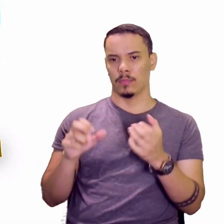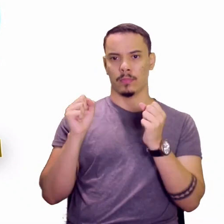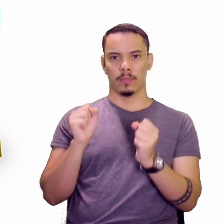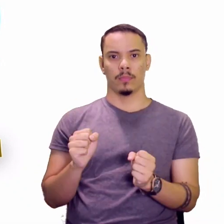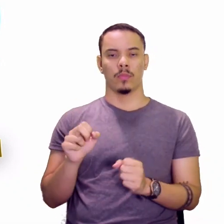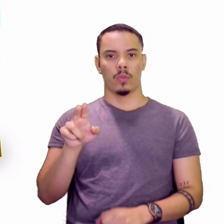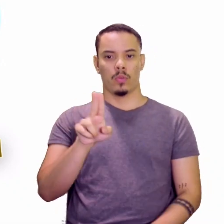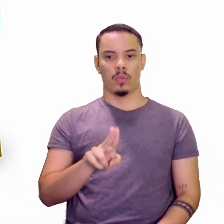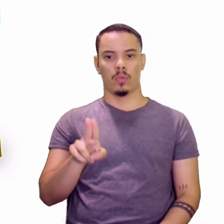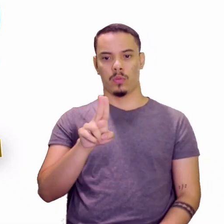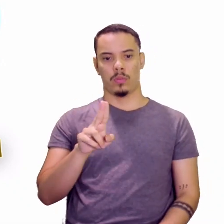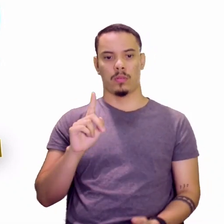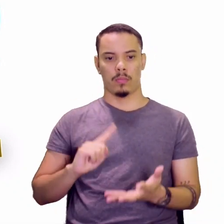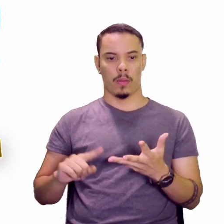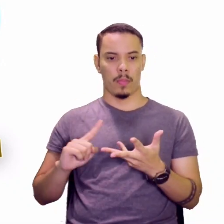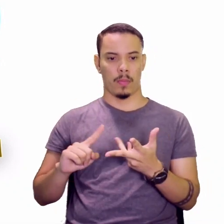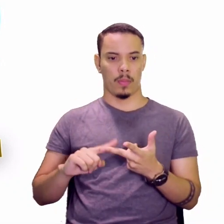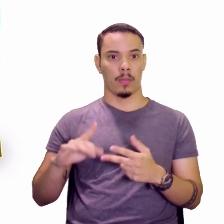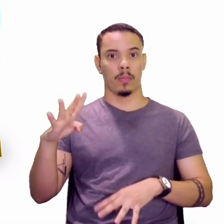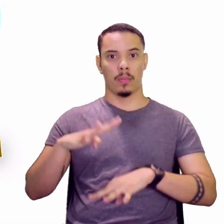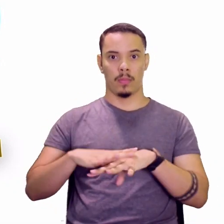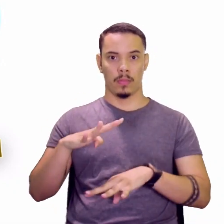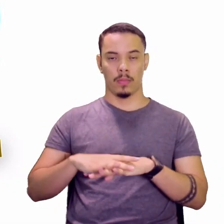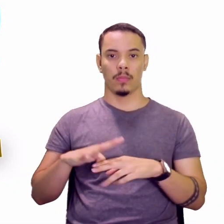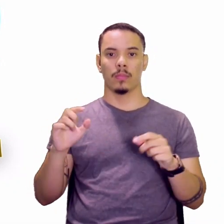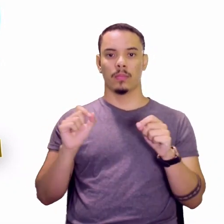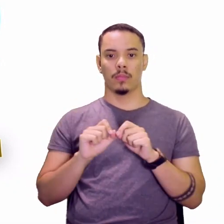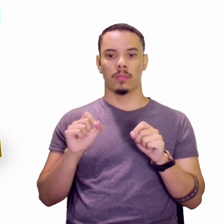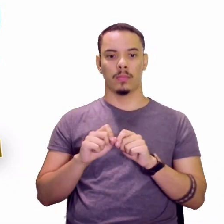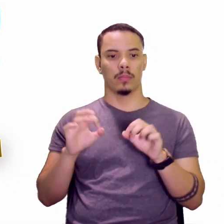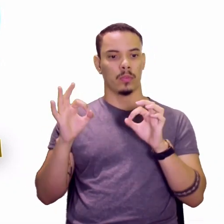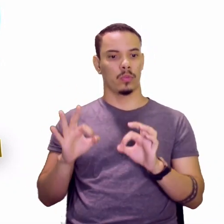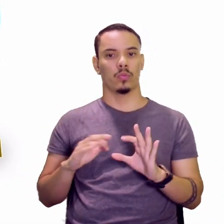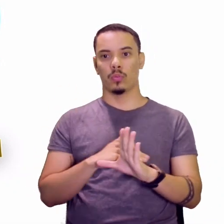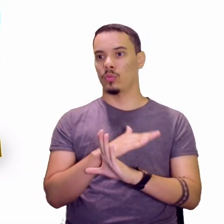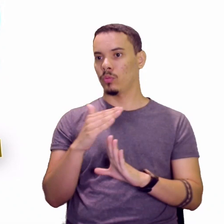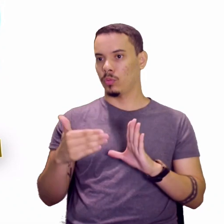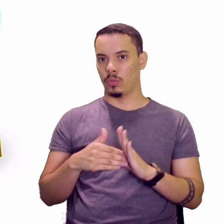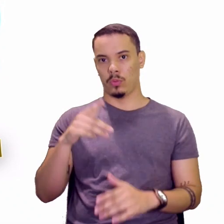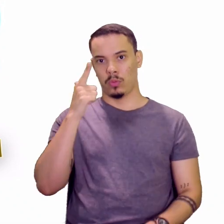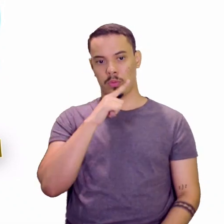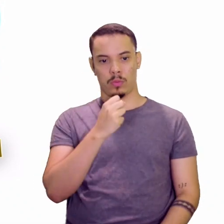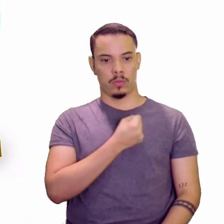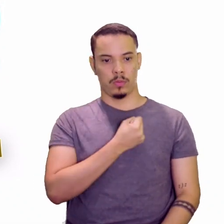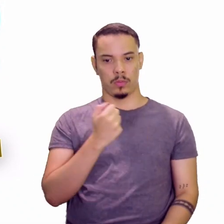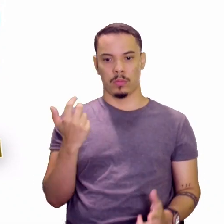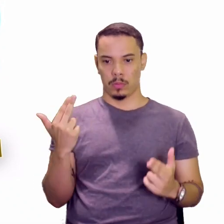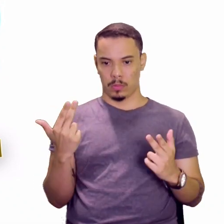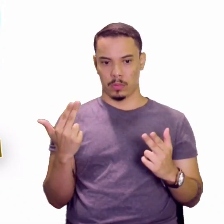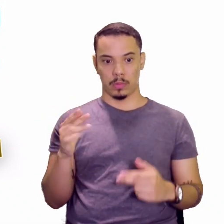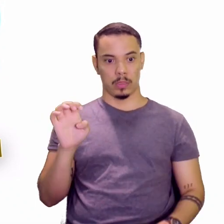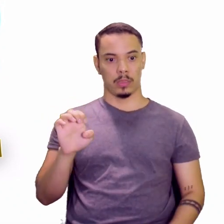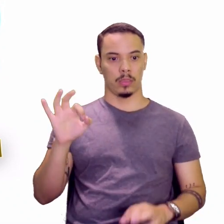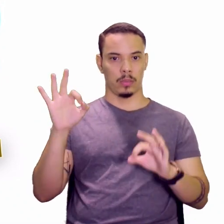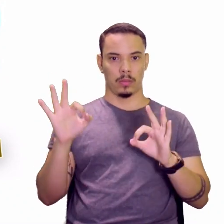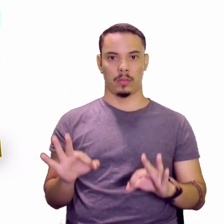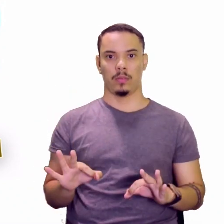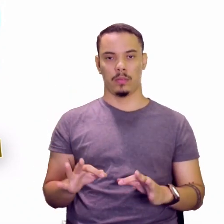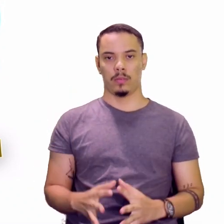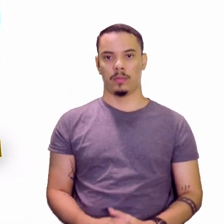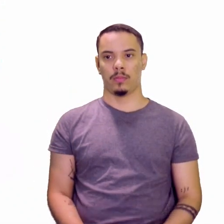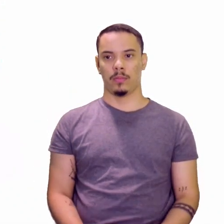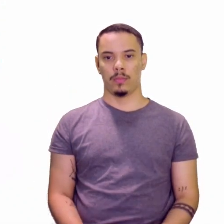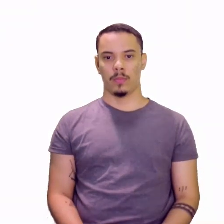usar a matemática é isso. Fazendo certo, todos vão dar o mesmo valor. Letra E de exato, né?